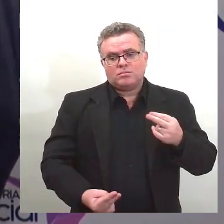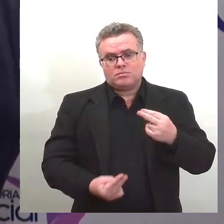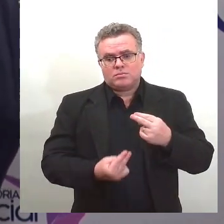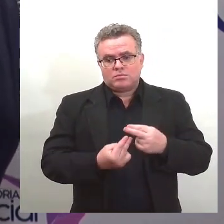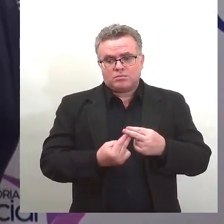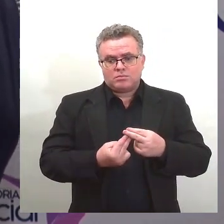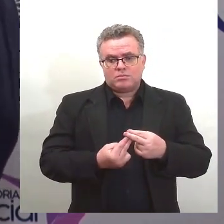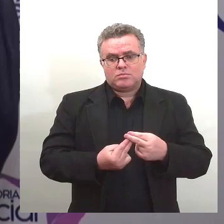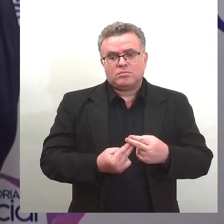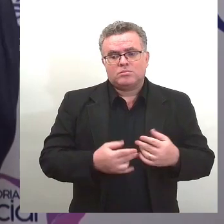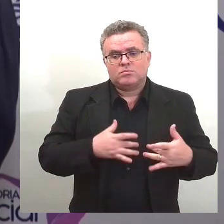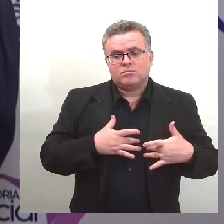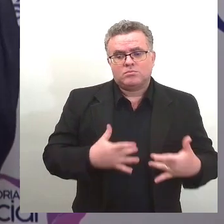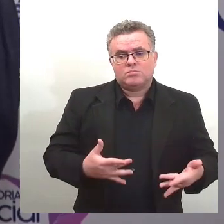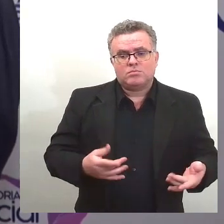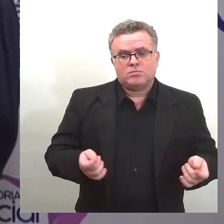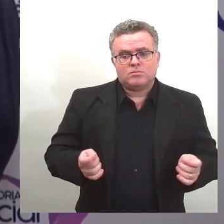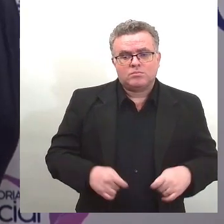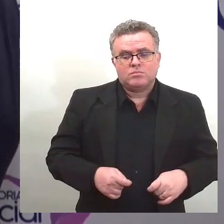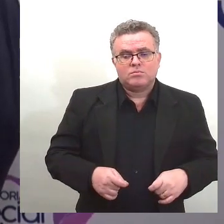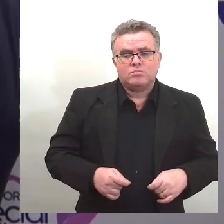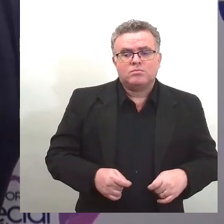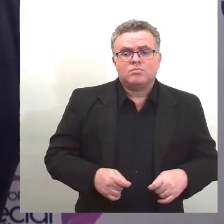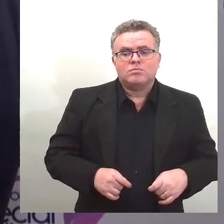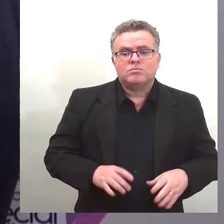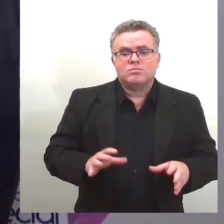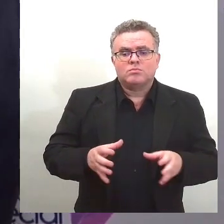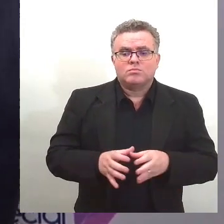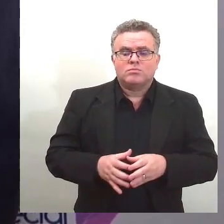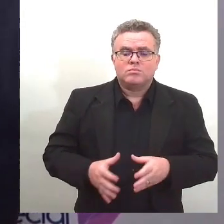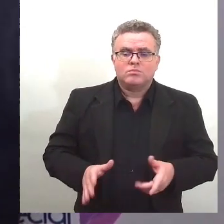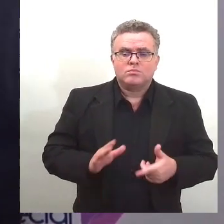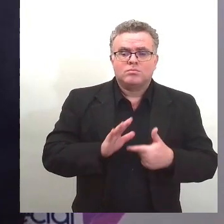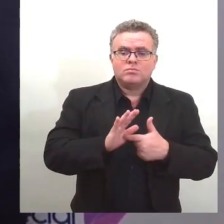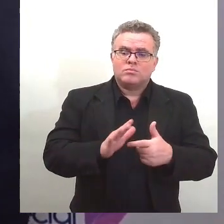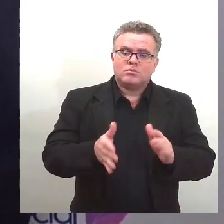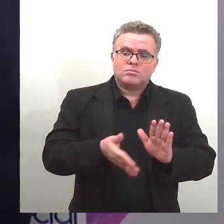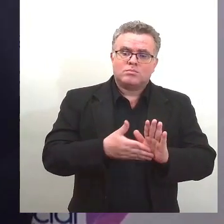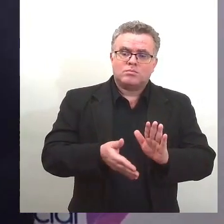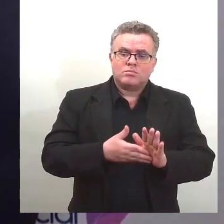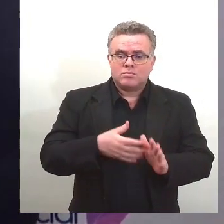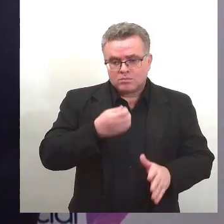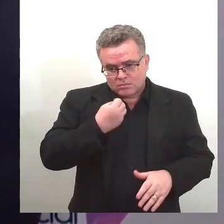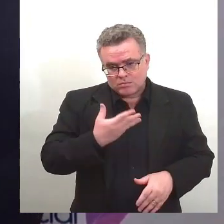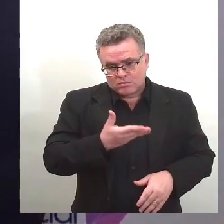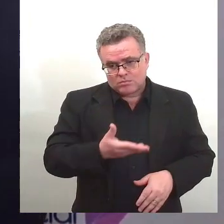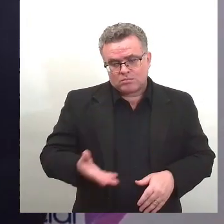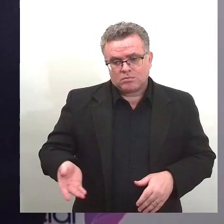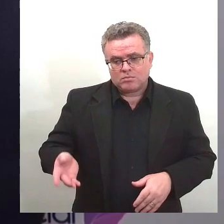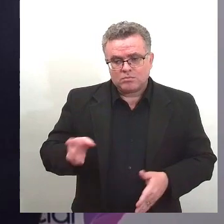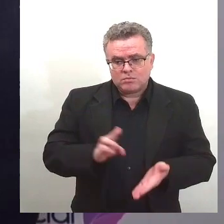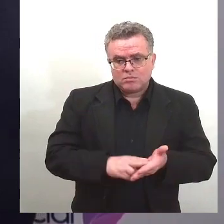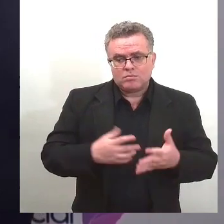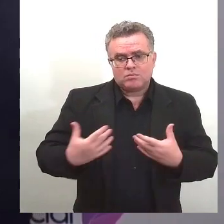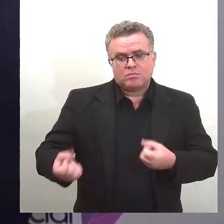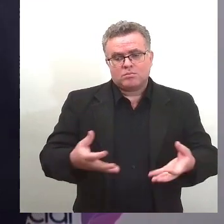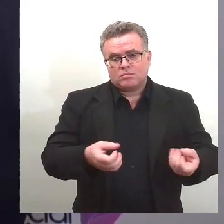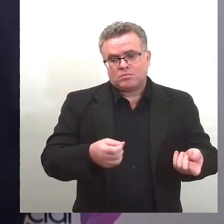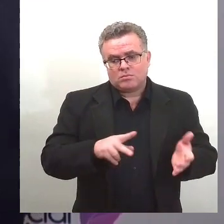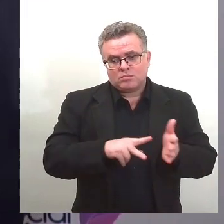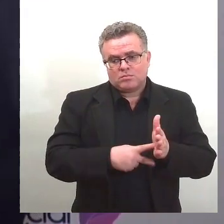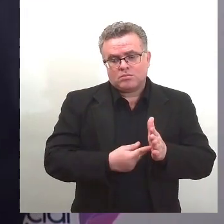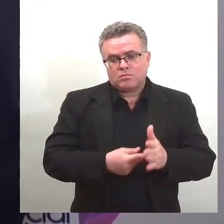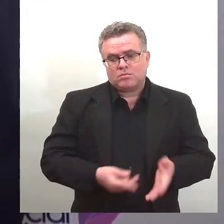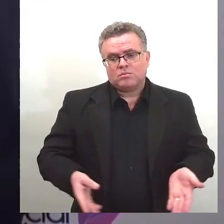sensibilizou, recebeu a categoria e apresentou uma proposta que foi acatada pelo sindicato e também por todos